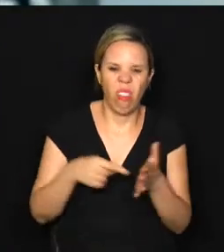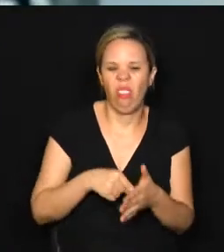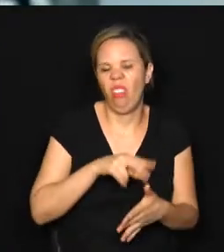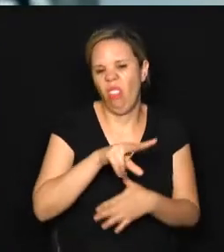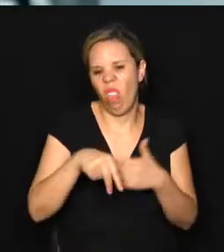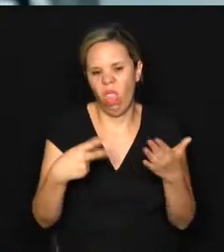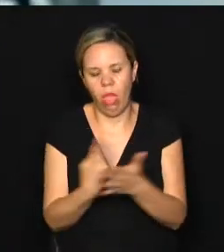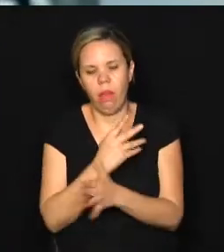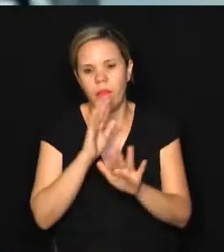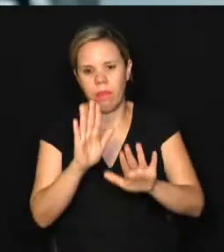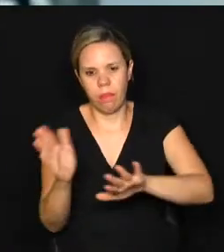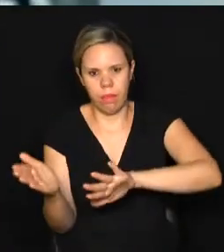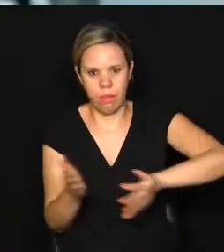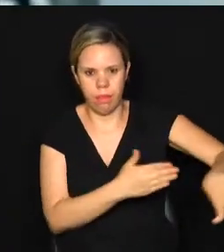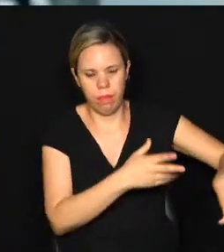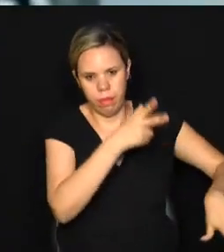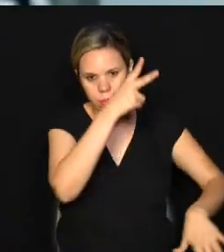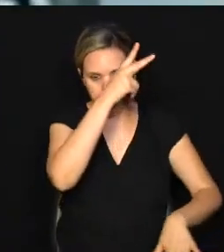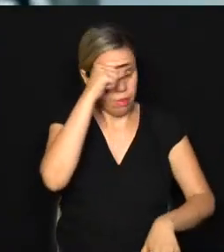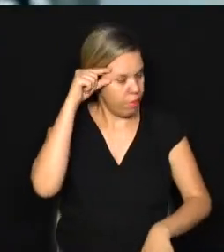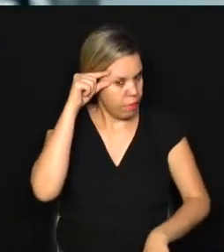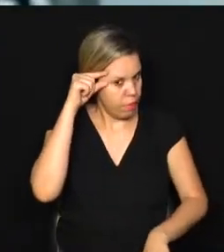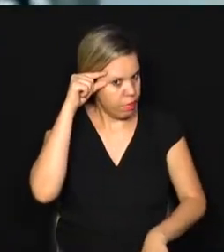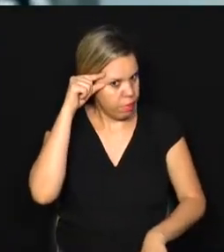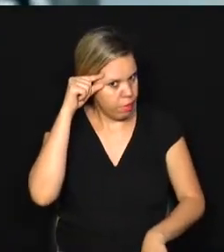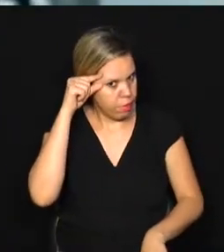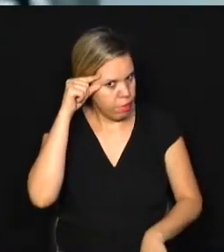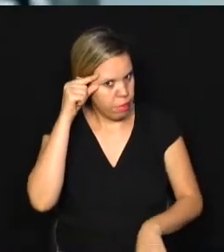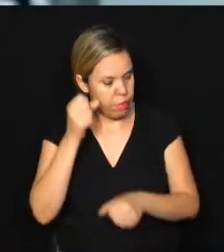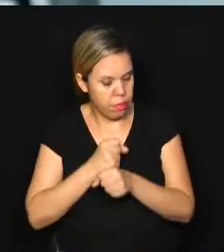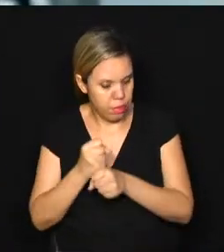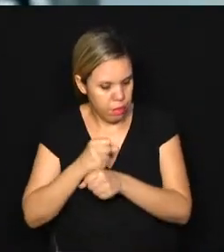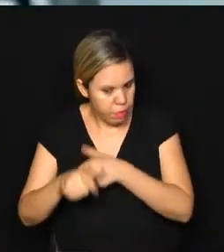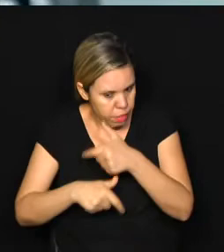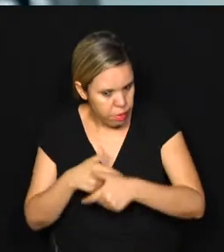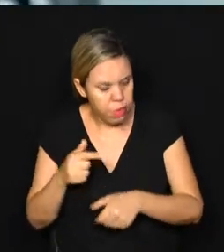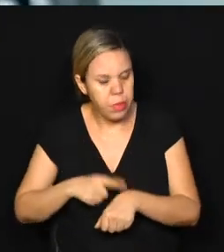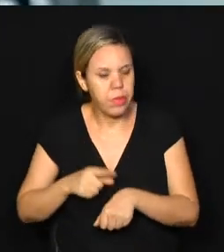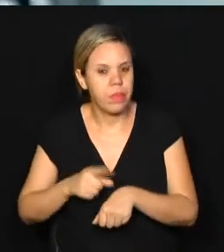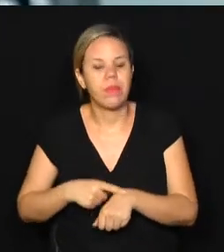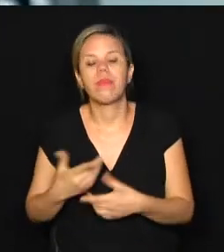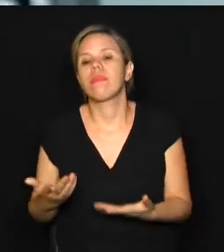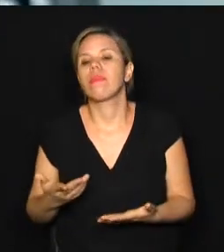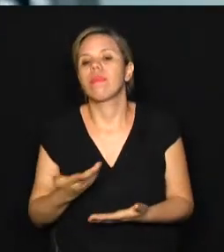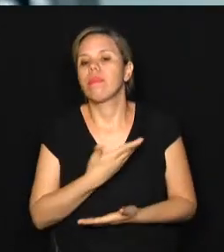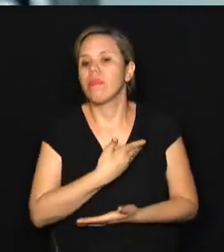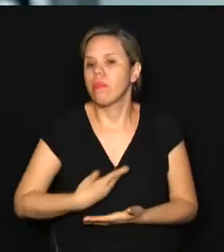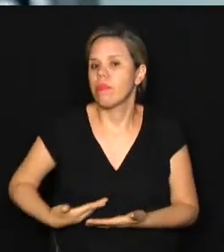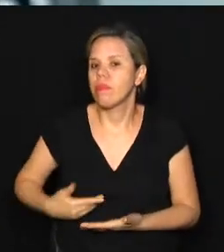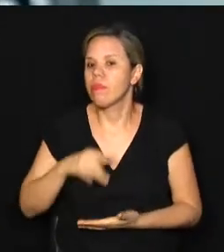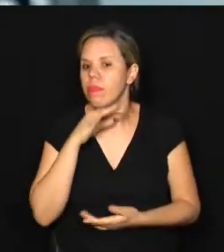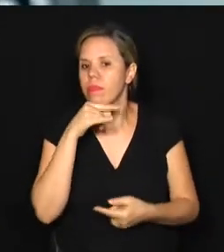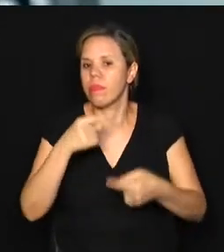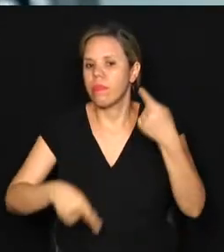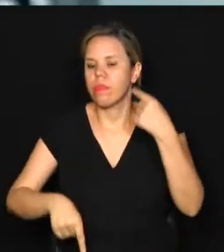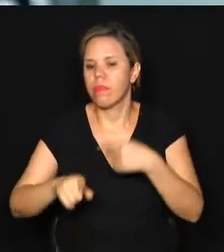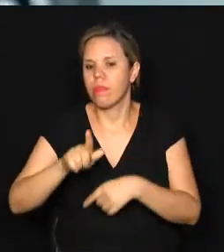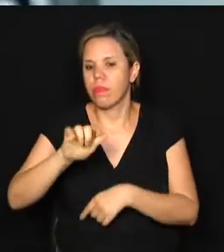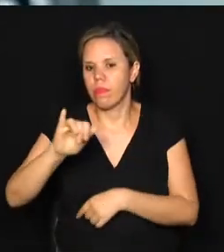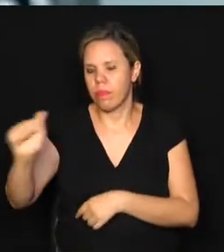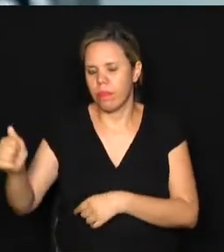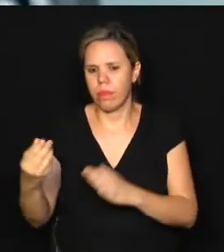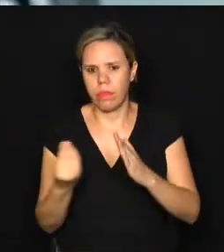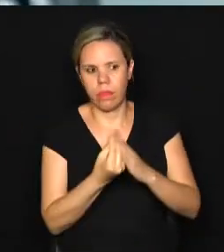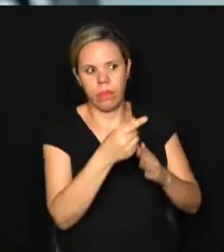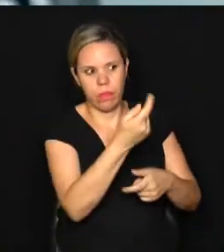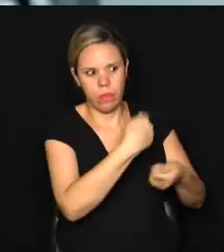Daí agora o Jonas, nos últimos segundos do governo dele, como deu mal com a GEA, ele passa para a Sanasa